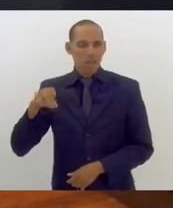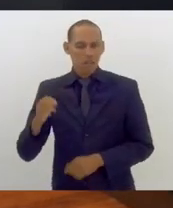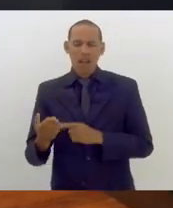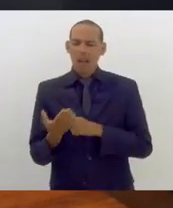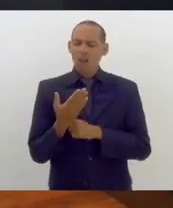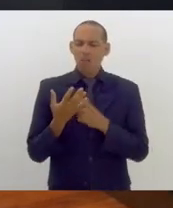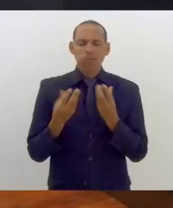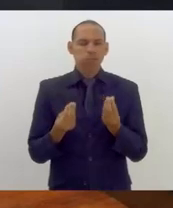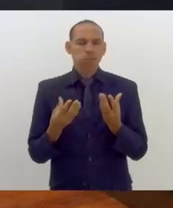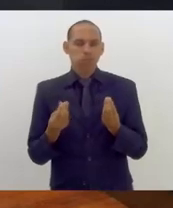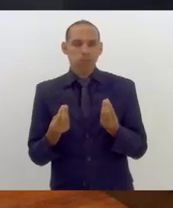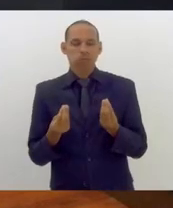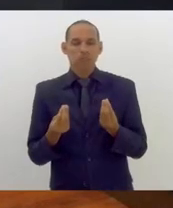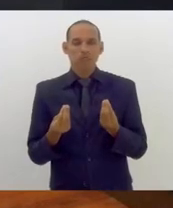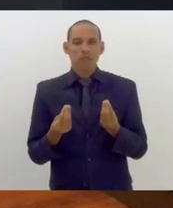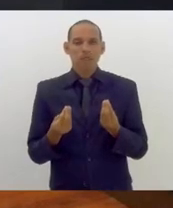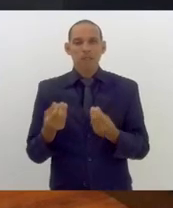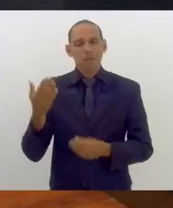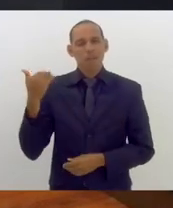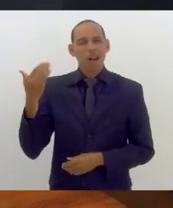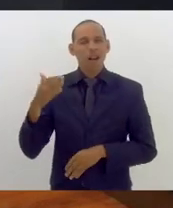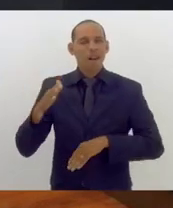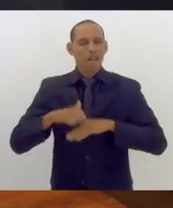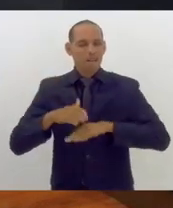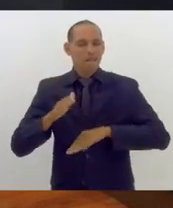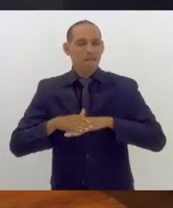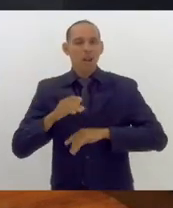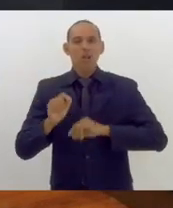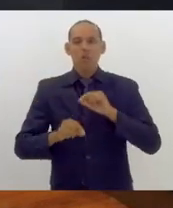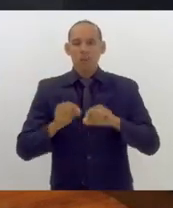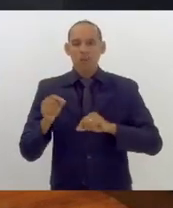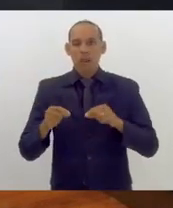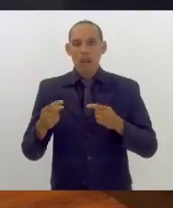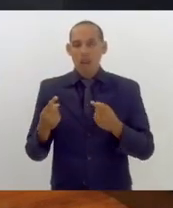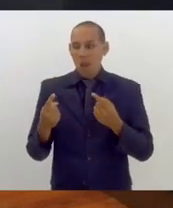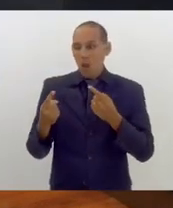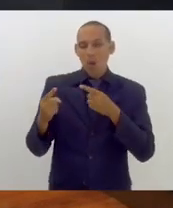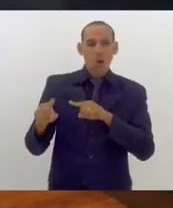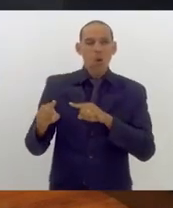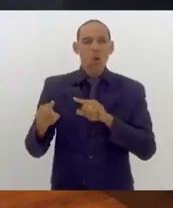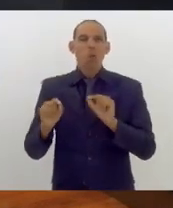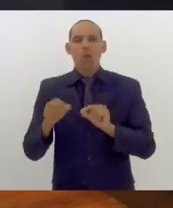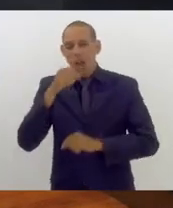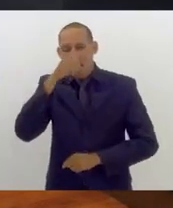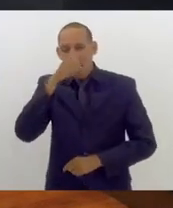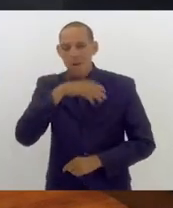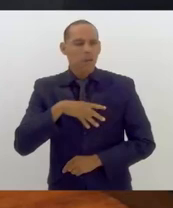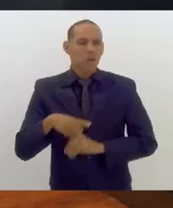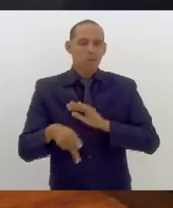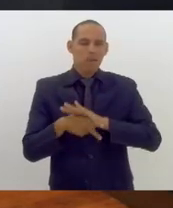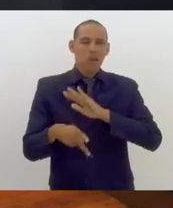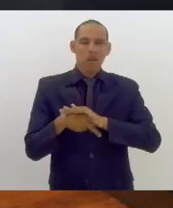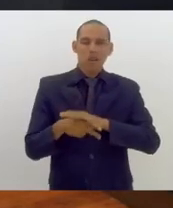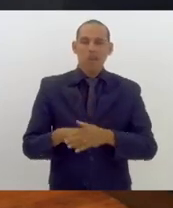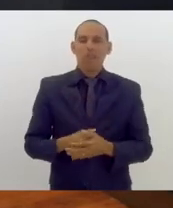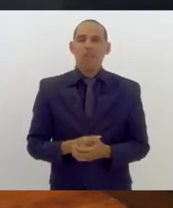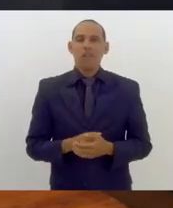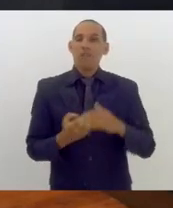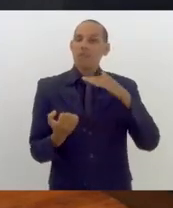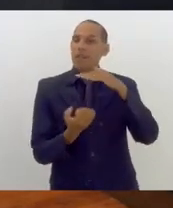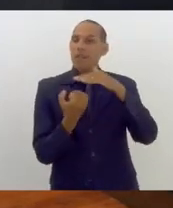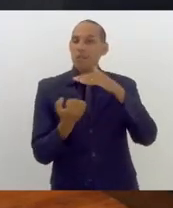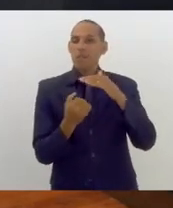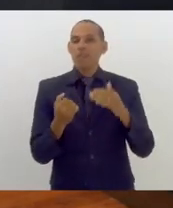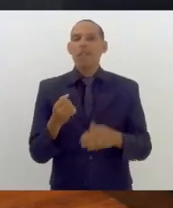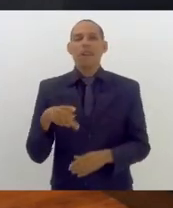ajudou muito né naquela peça que ele fez seu contrapondo o absurdo da da da empresa